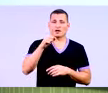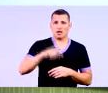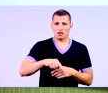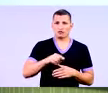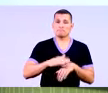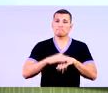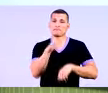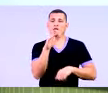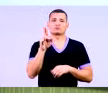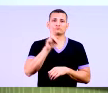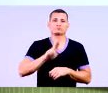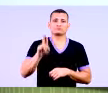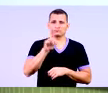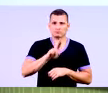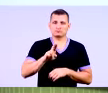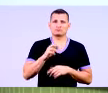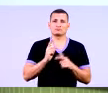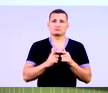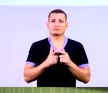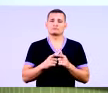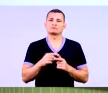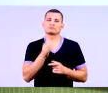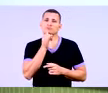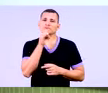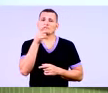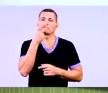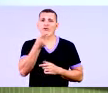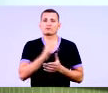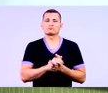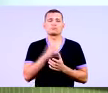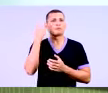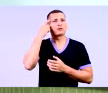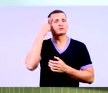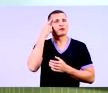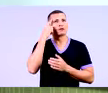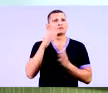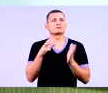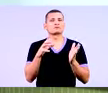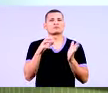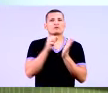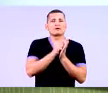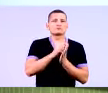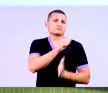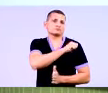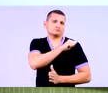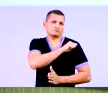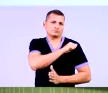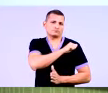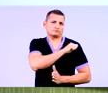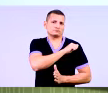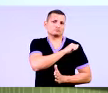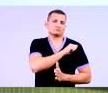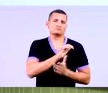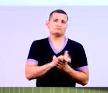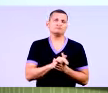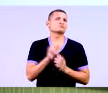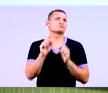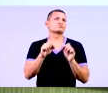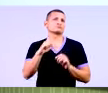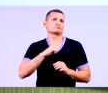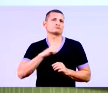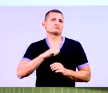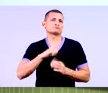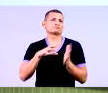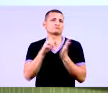mais utilizados por que seja você fala bem assim vamos pensar um cadastro é de um aluno que vai no caso de um aluno